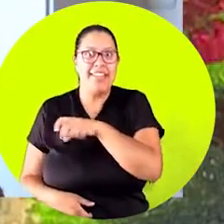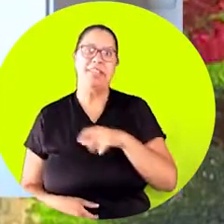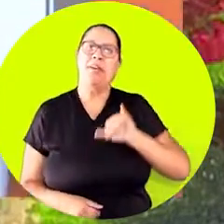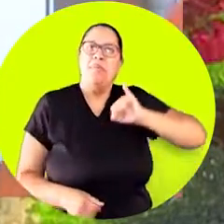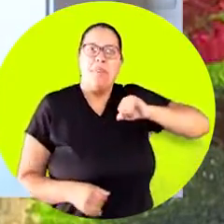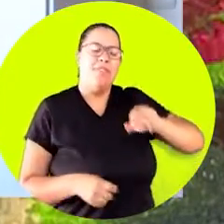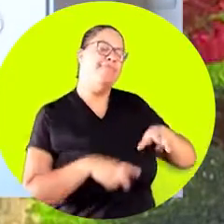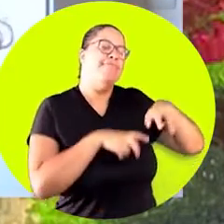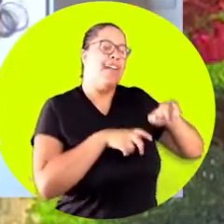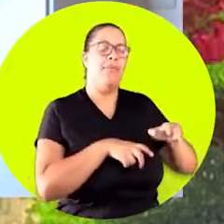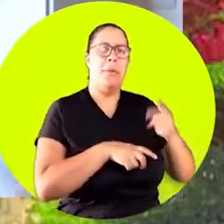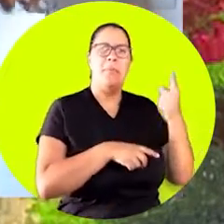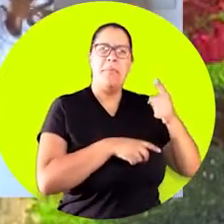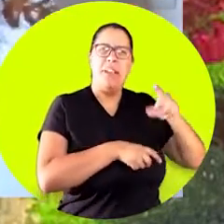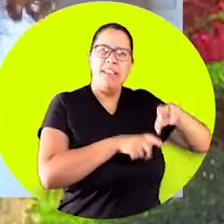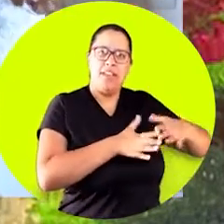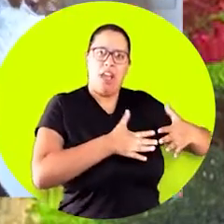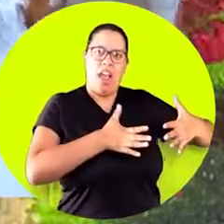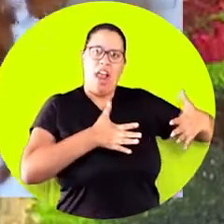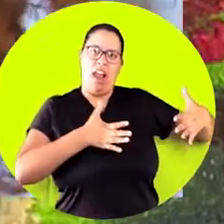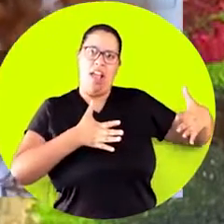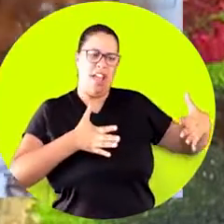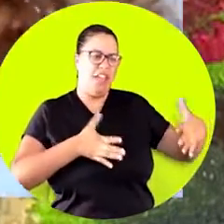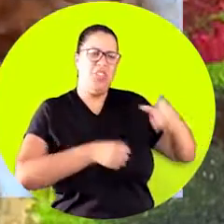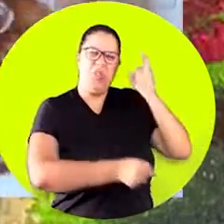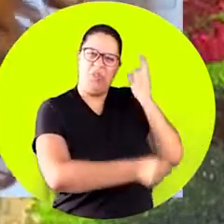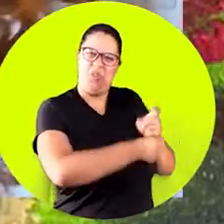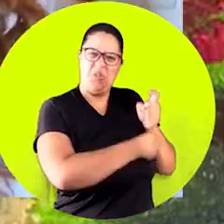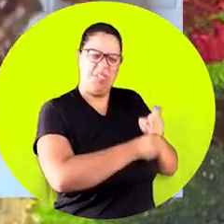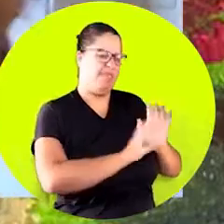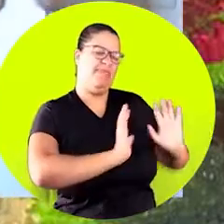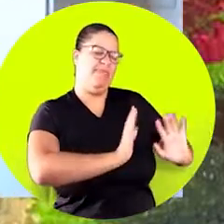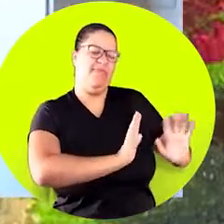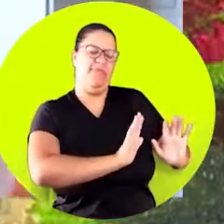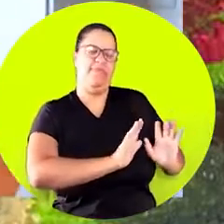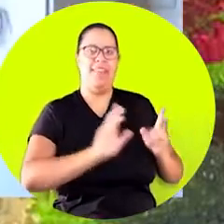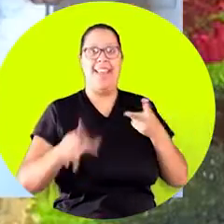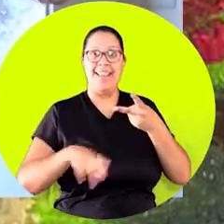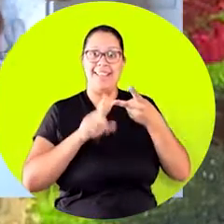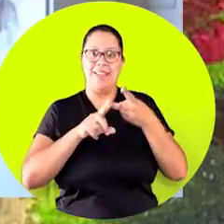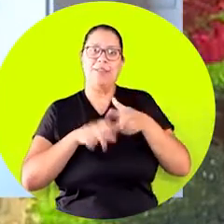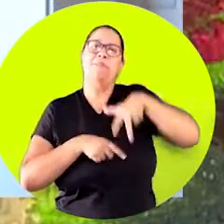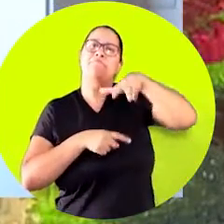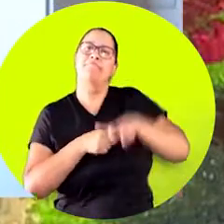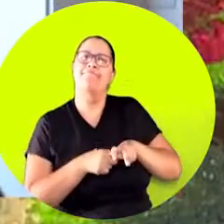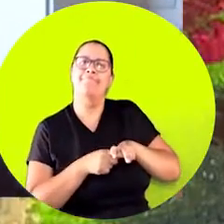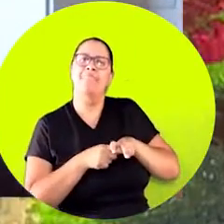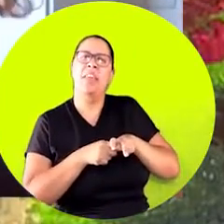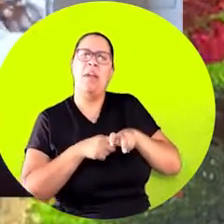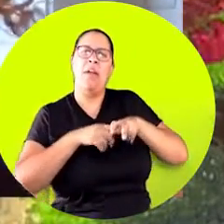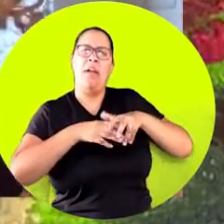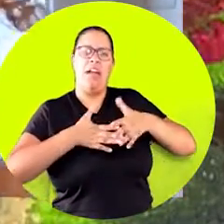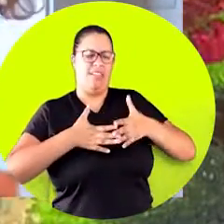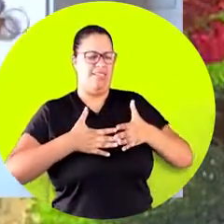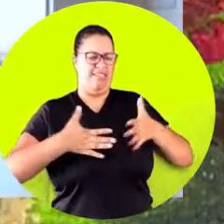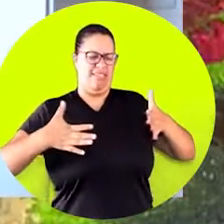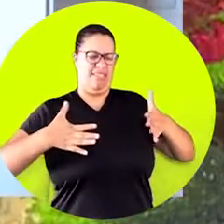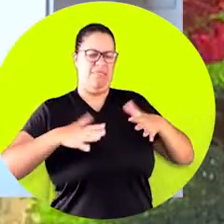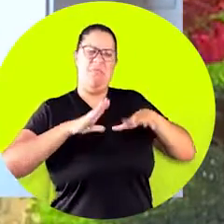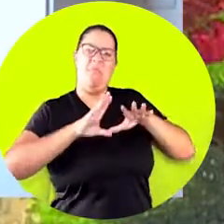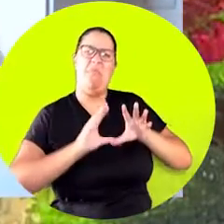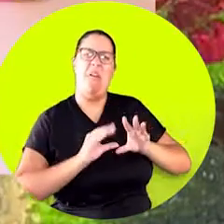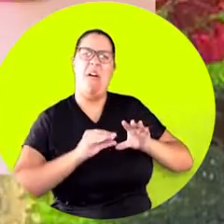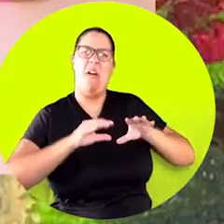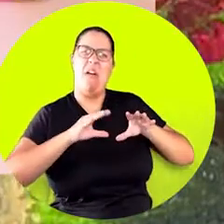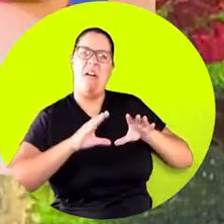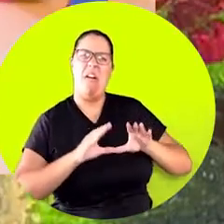todas. A primeira era maior e muito dura, ela não gostou. A segunda era muito larga e